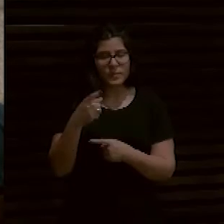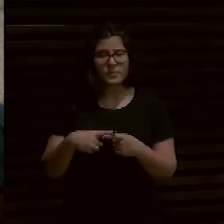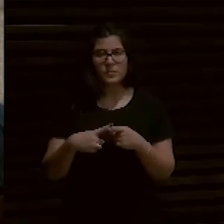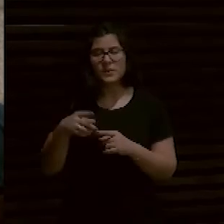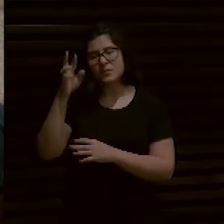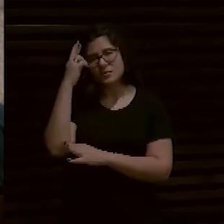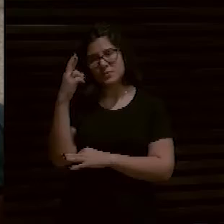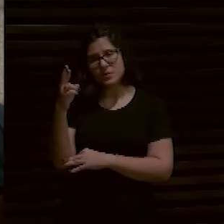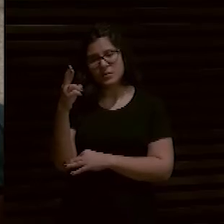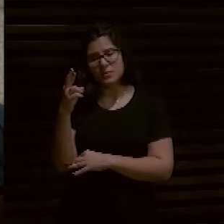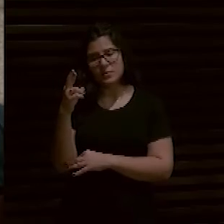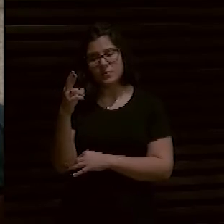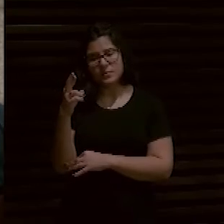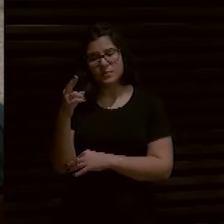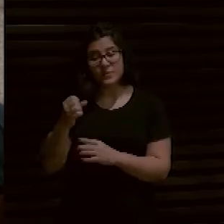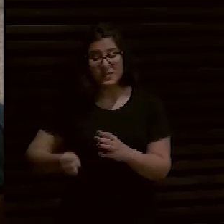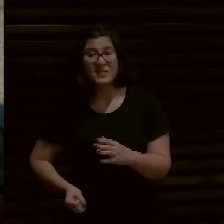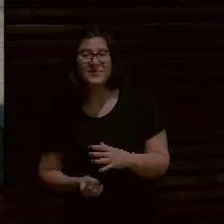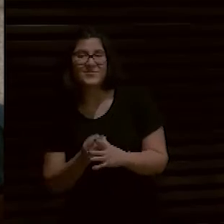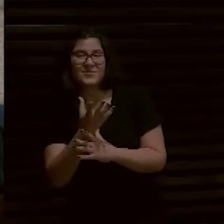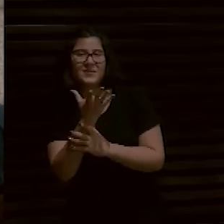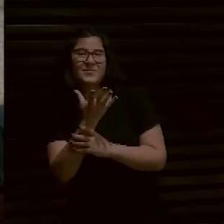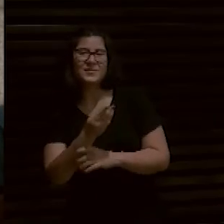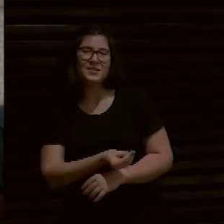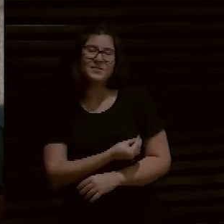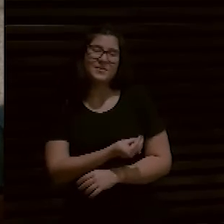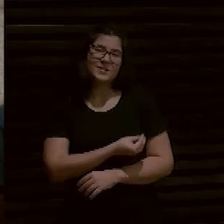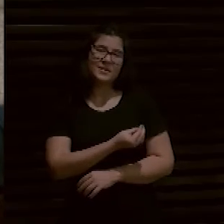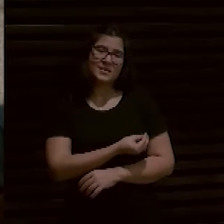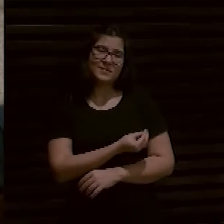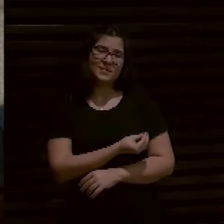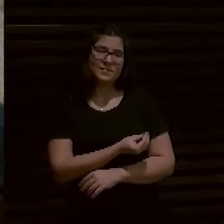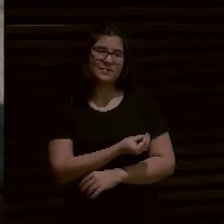nele origina-se a vida. Querido,